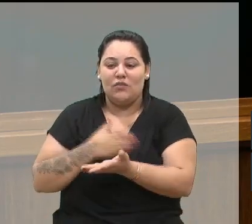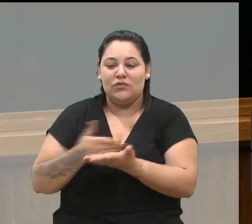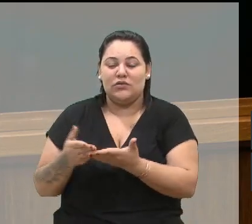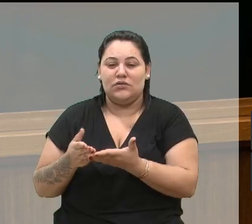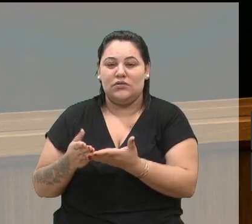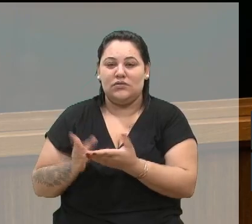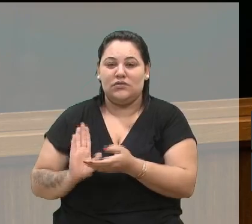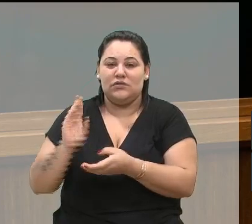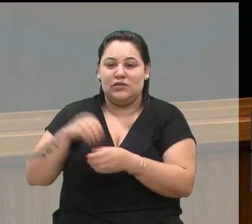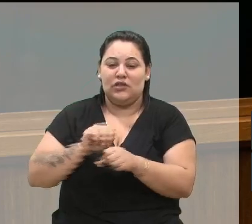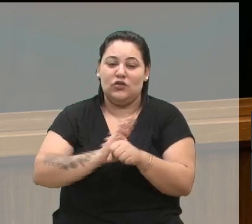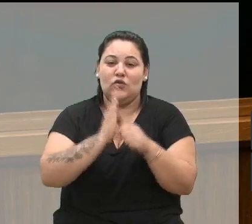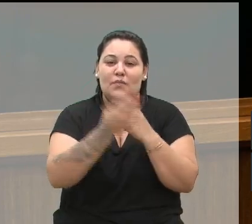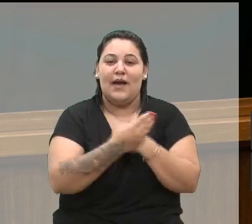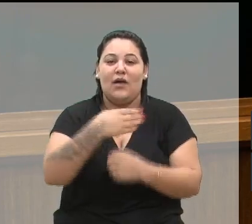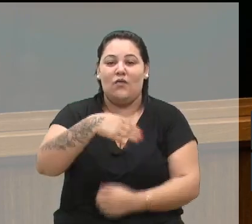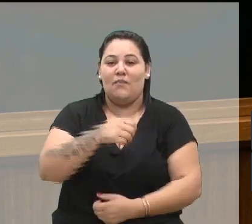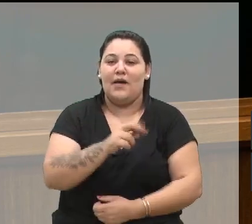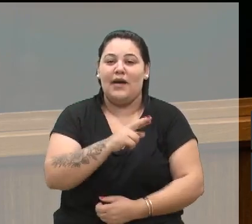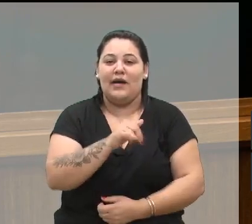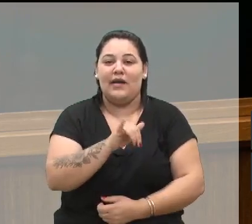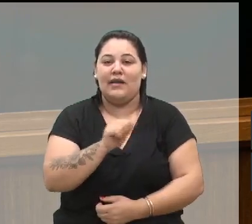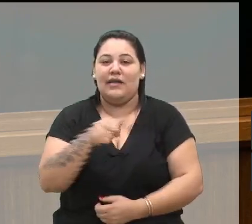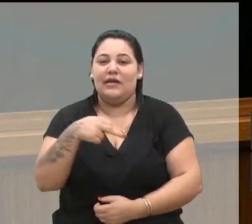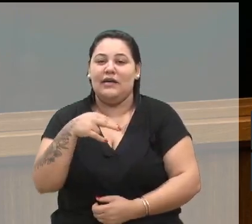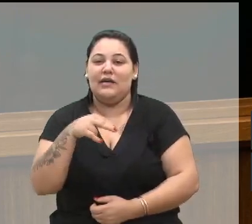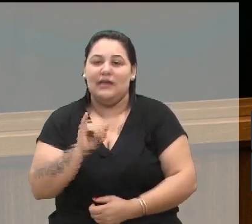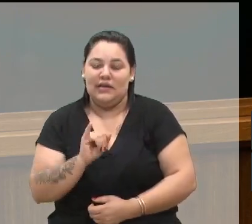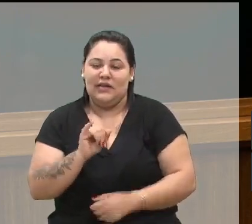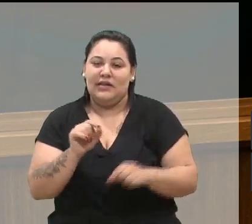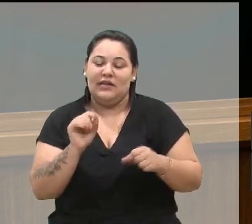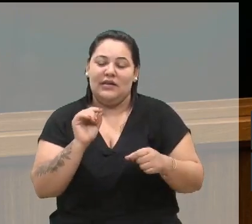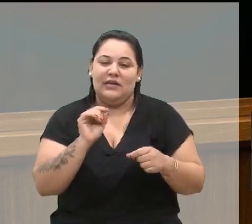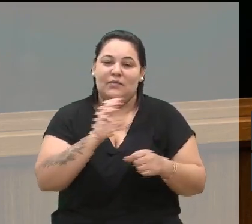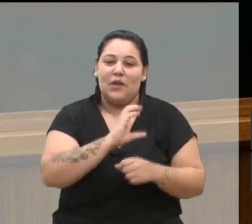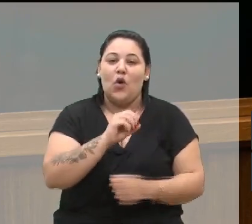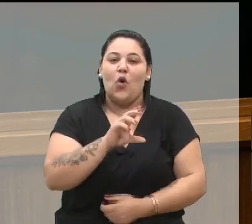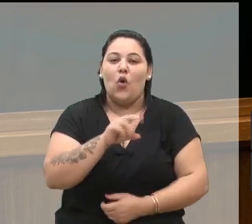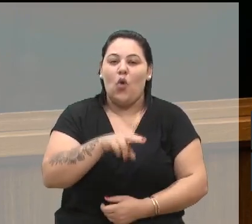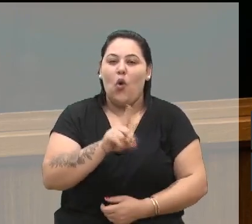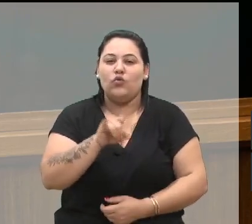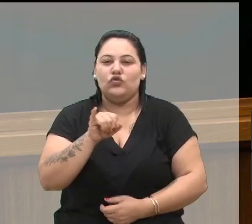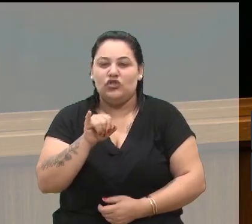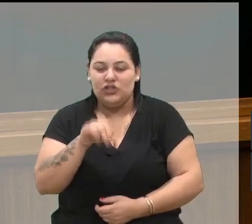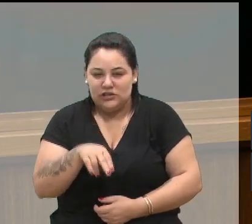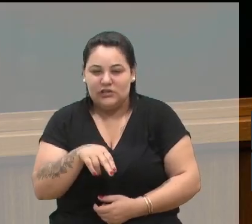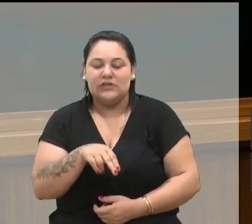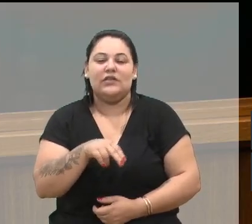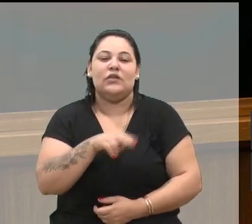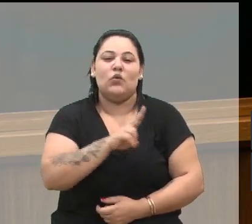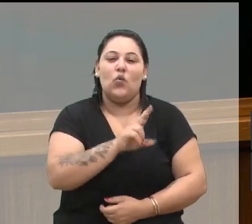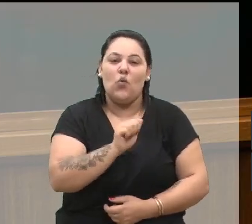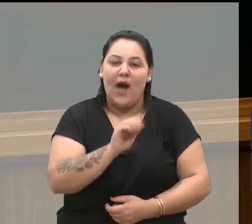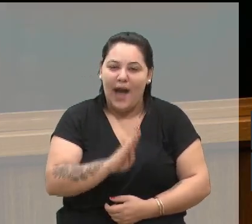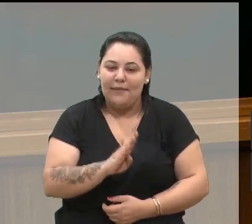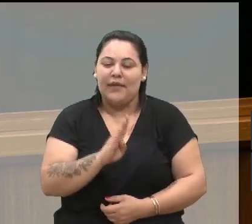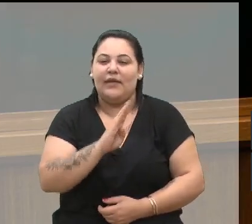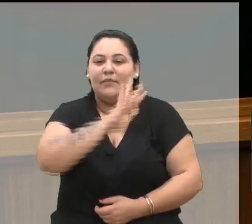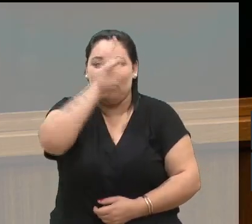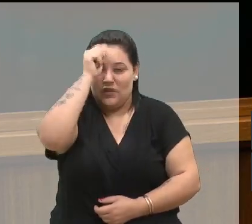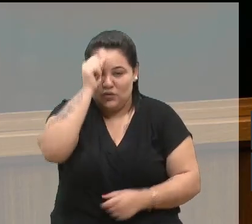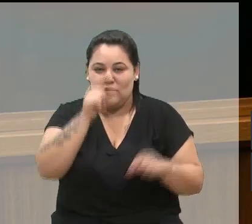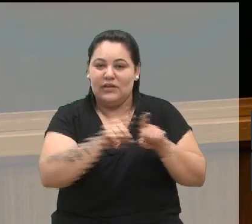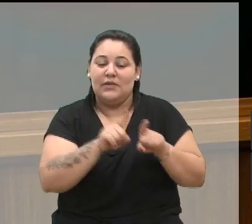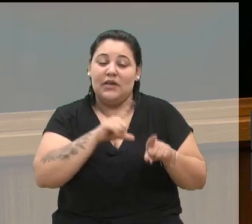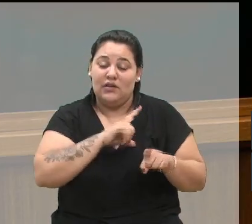Mariane, à época, pelo Condim, pela UAB, pela Prefeitura. Eu tive a oportunidade de